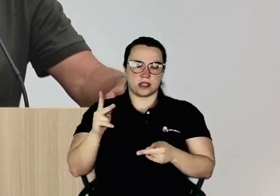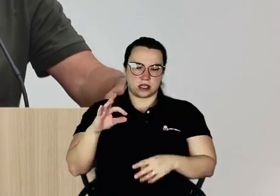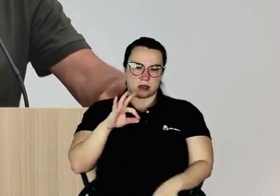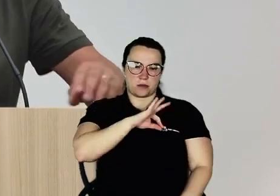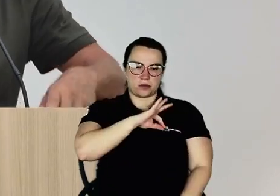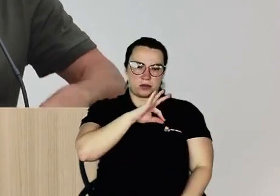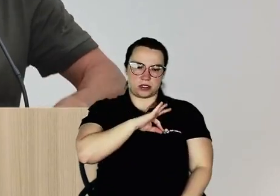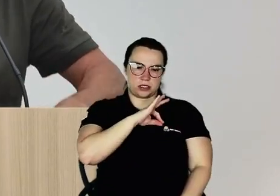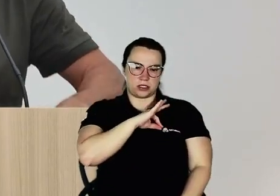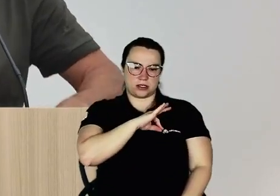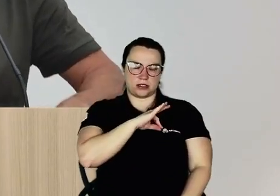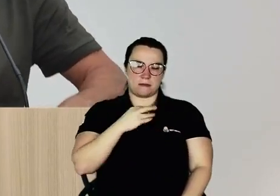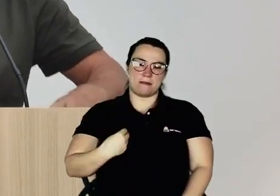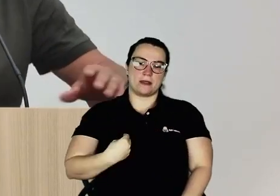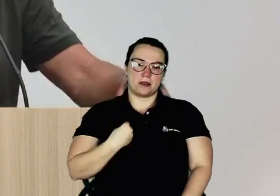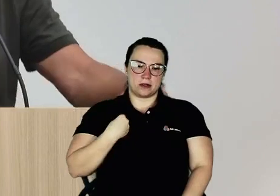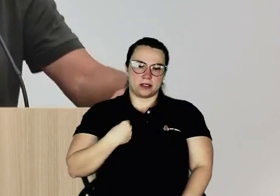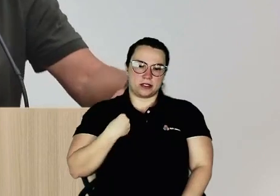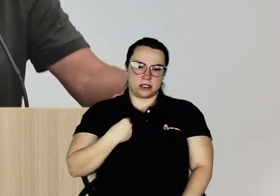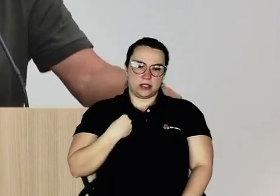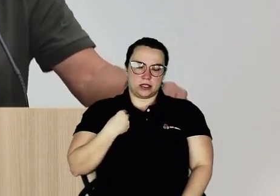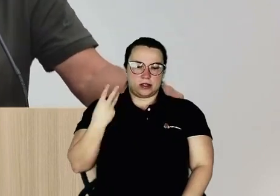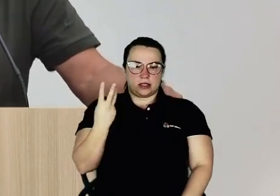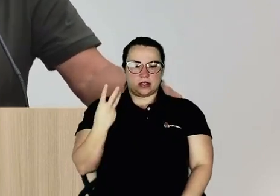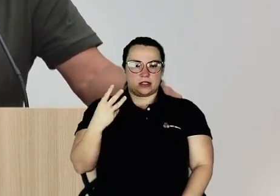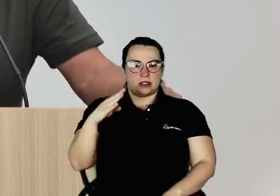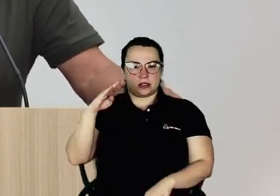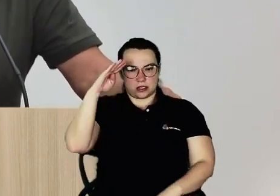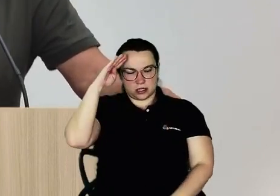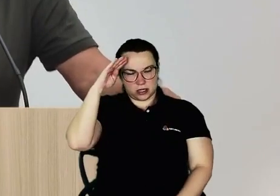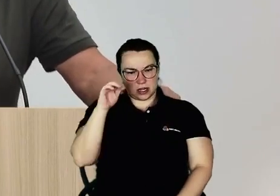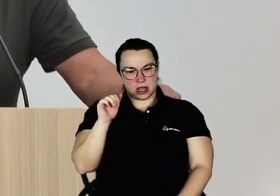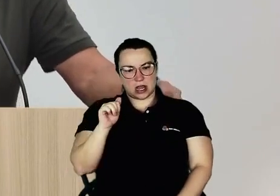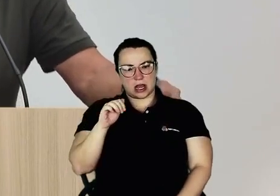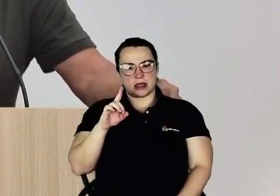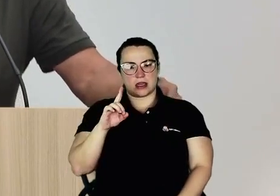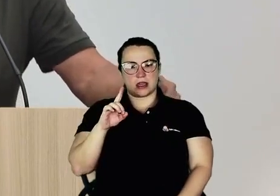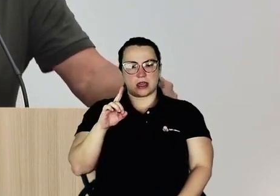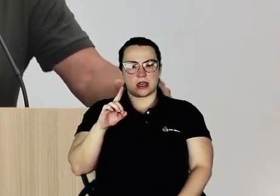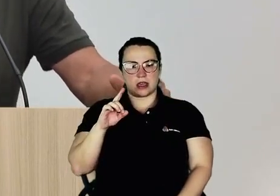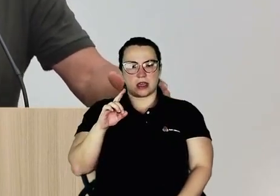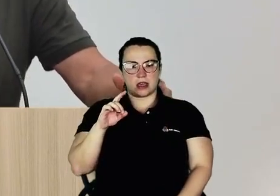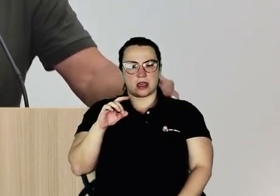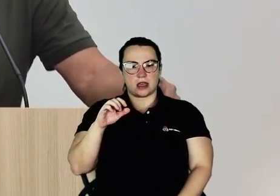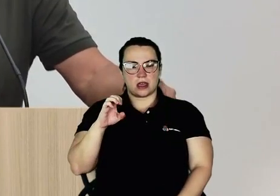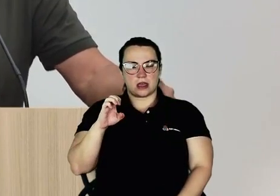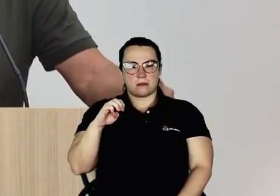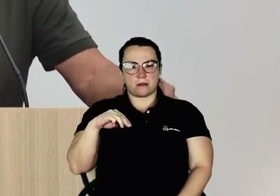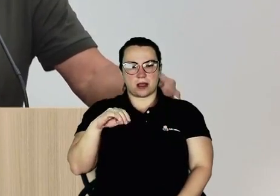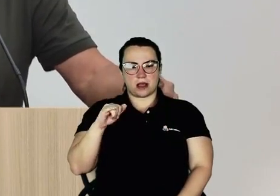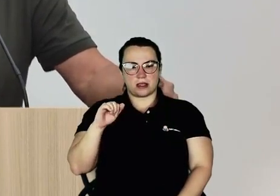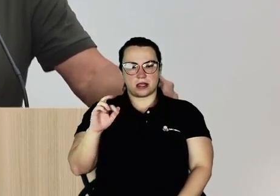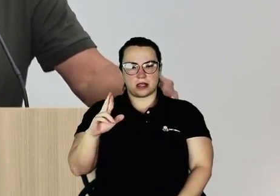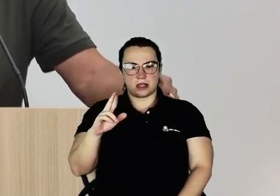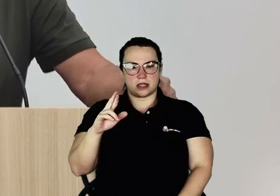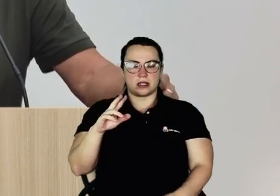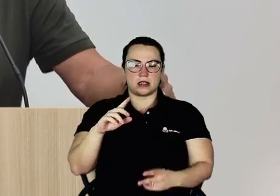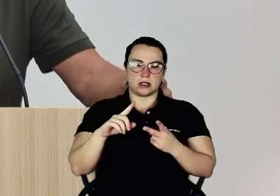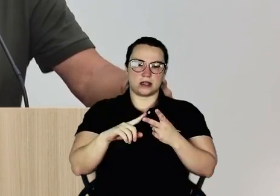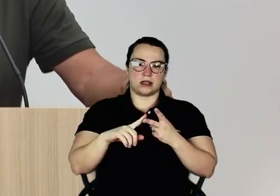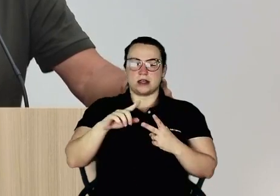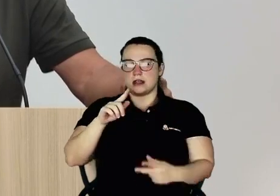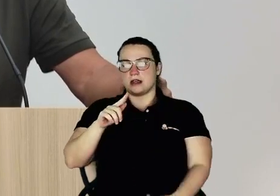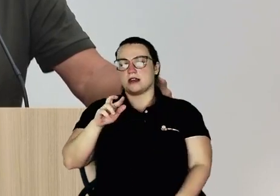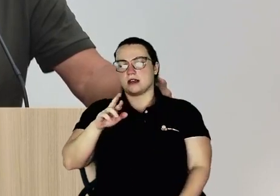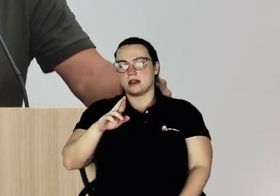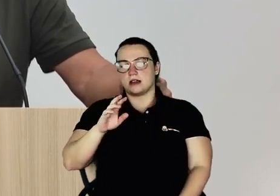estavam presentes lá o terceiro sargento Aldemair, soldado Gregório, que é da Patrulha Rural aqui